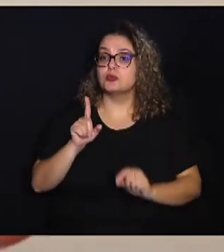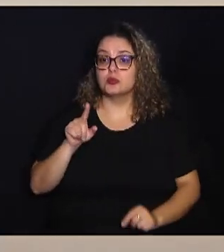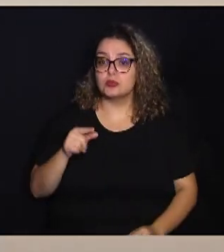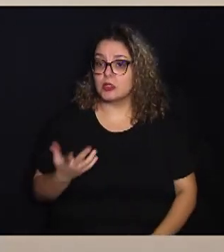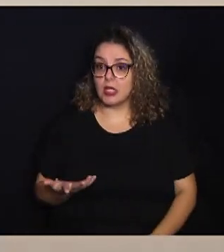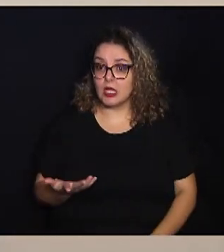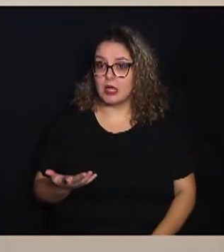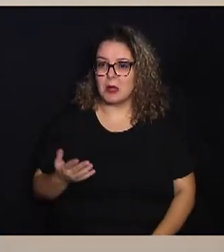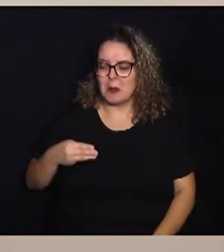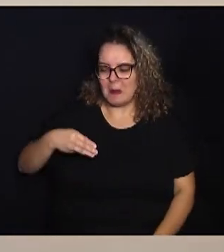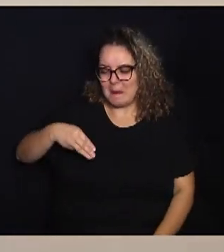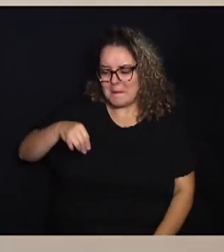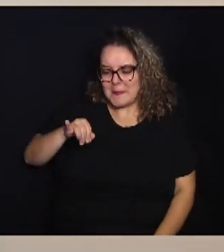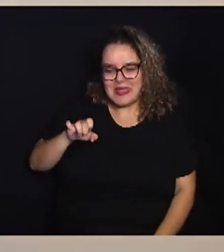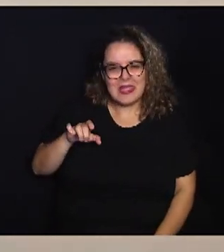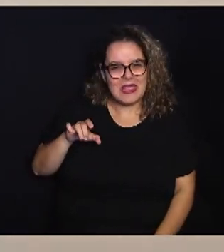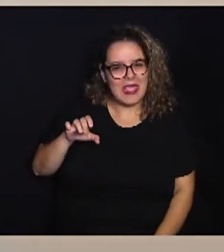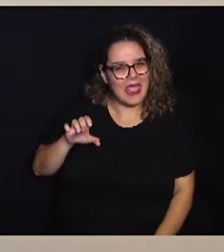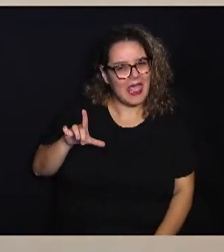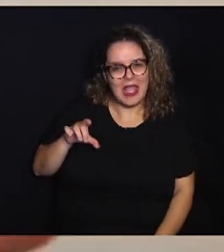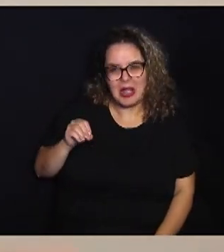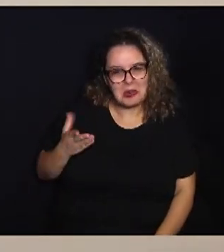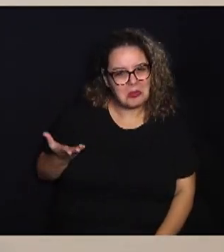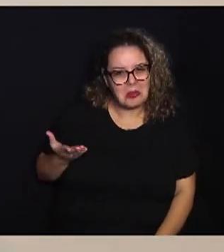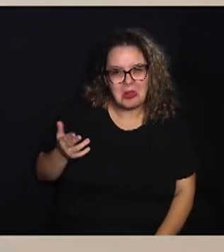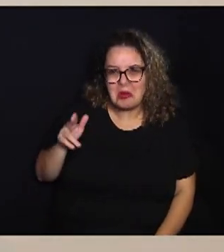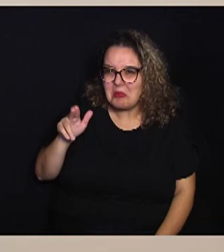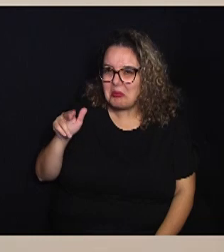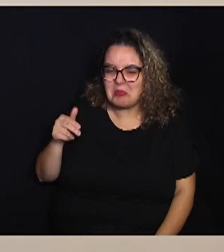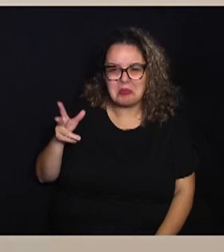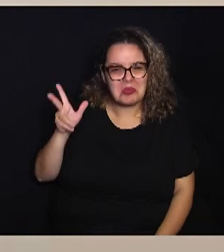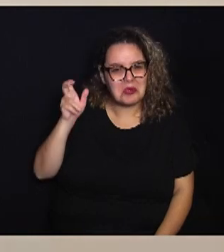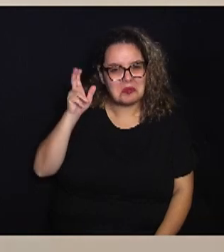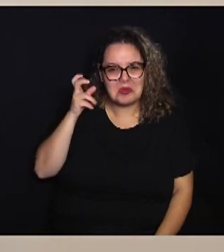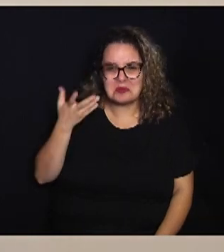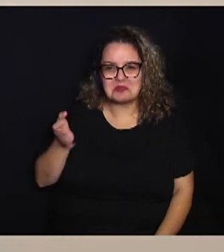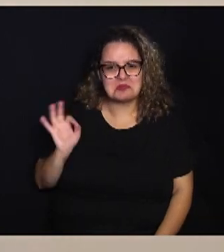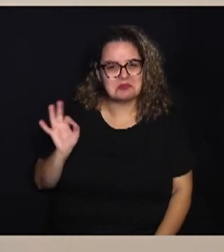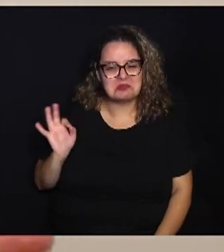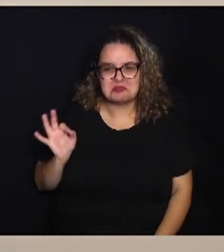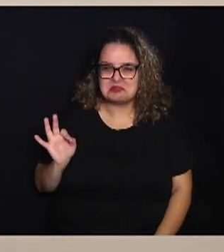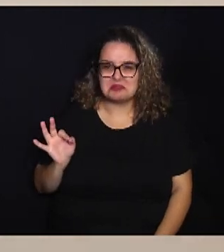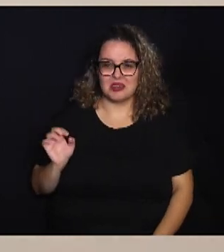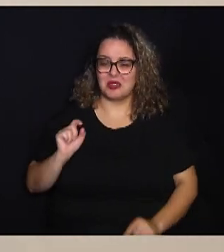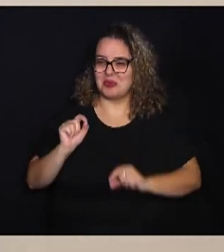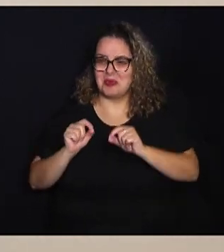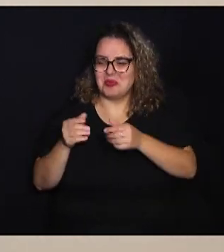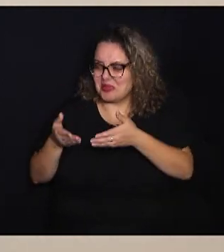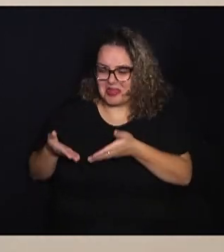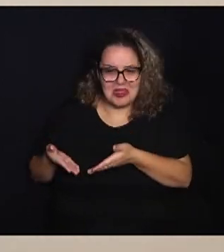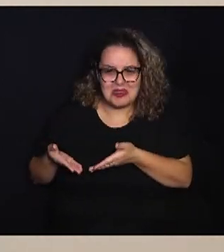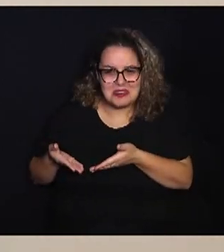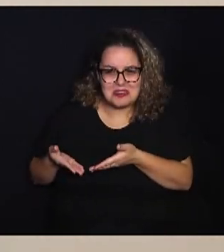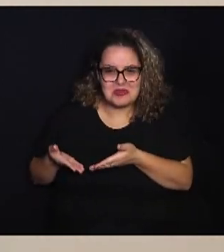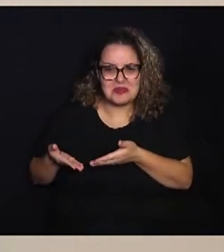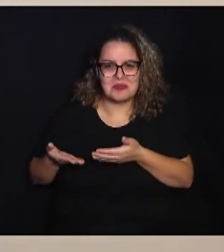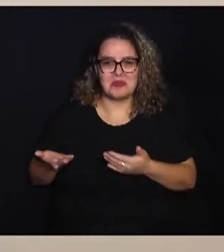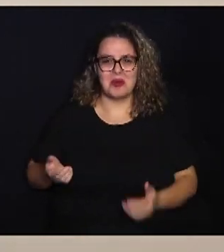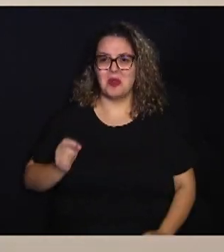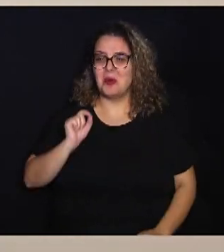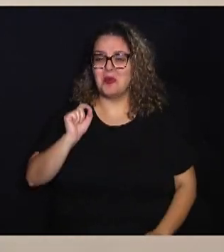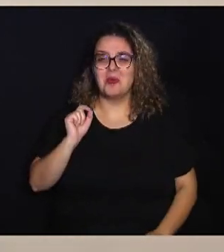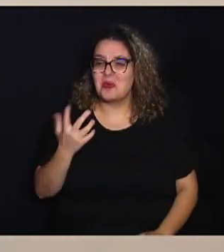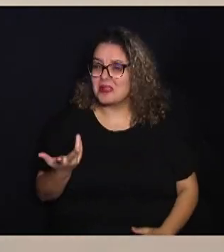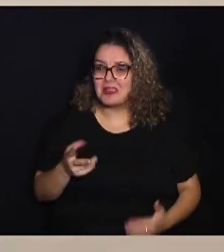tal mielomeningocele que a gente nunca tinha ouvido falar, o que isso poderia causar, quais seriam